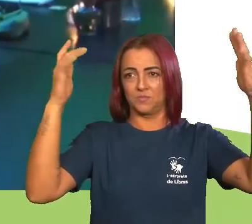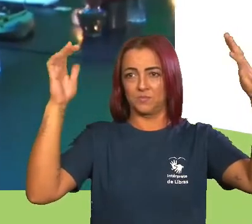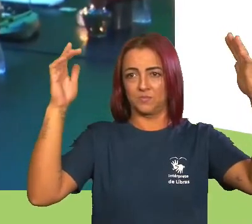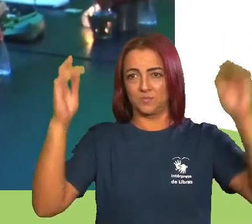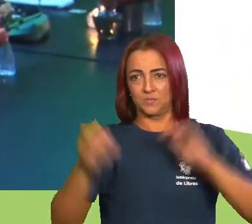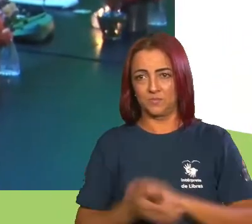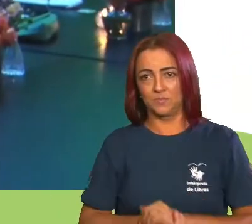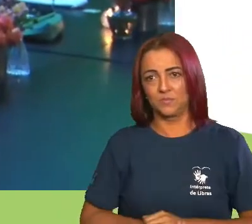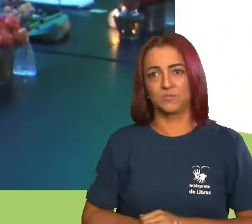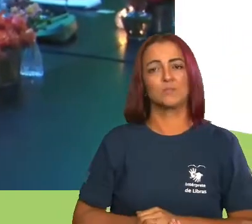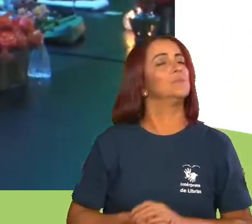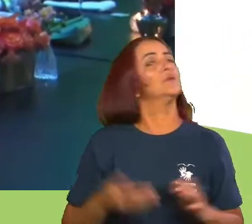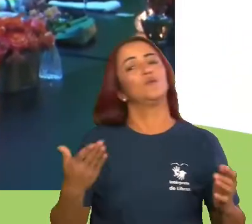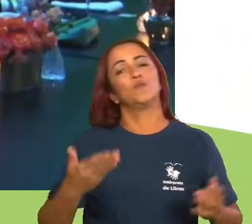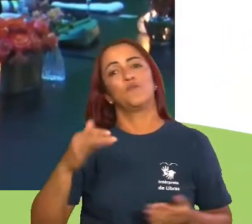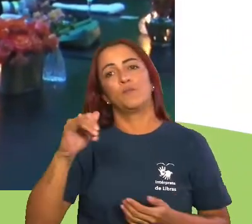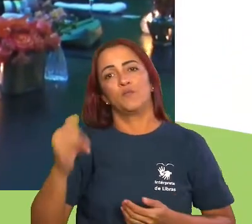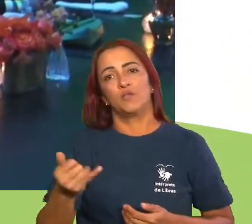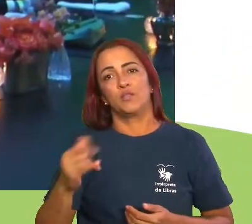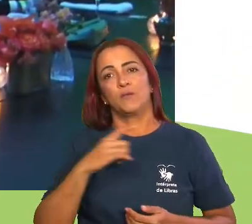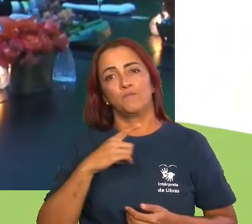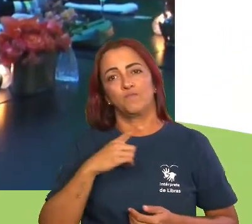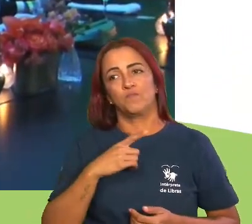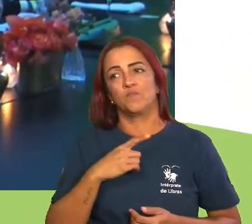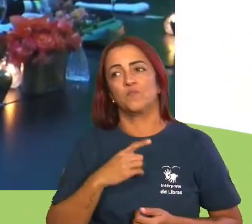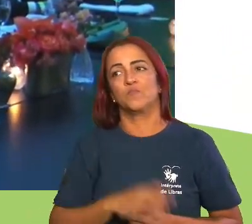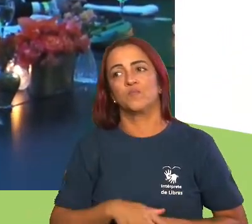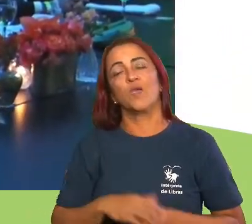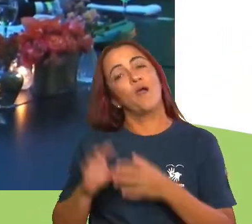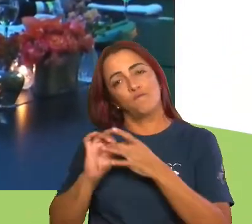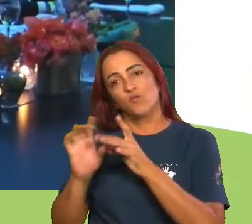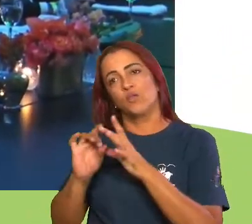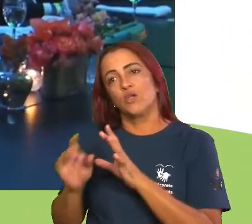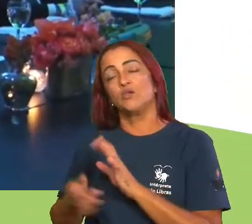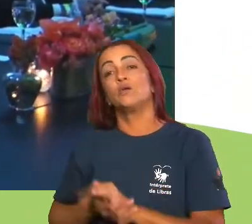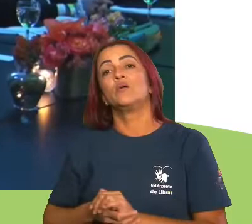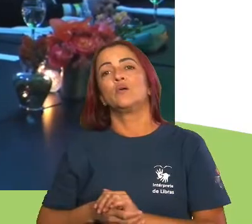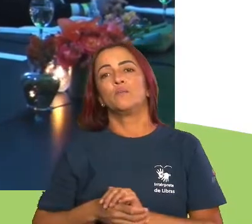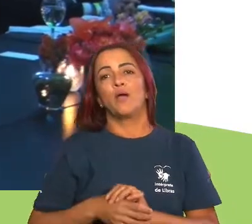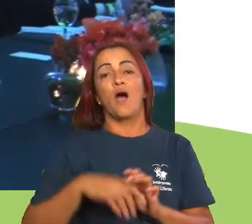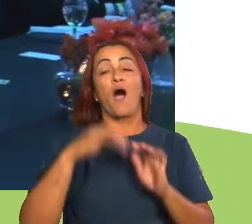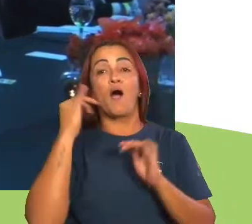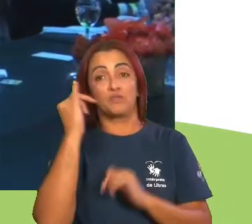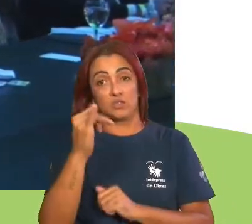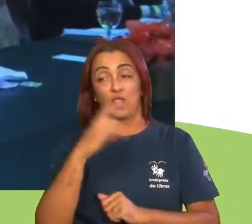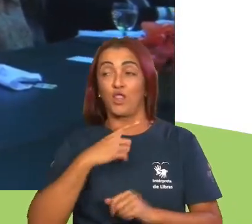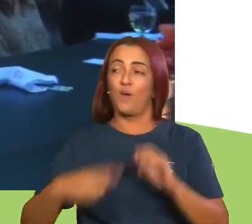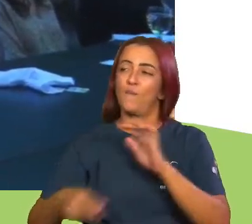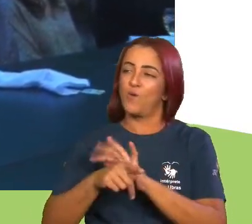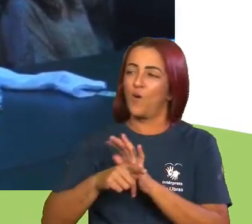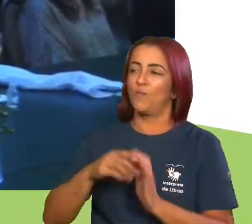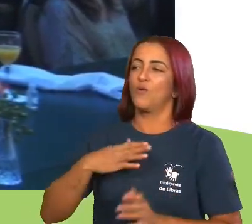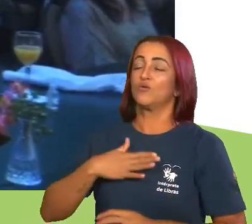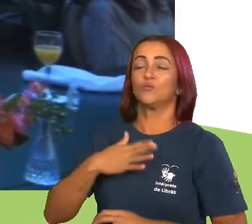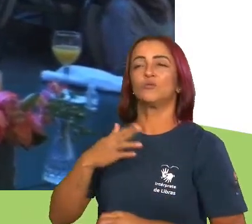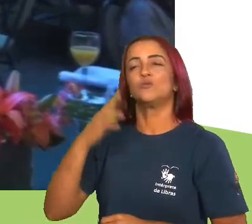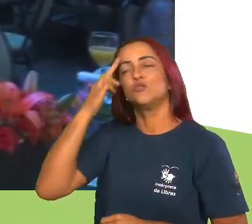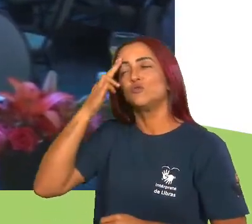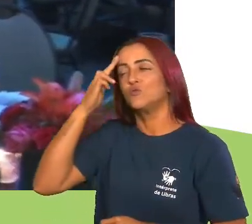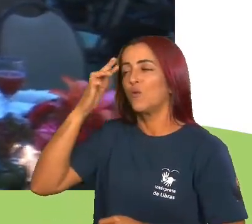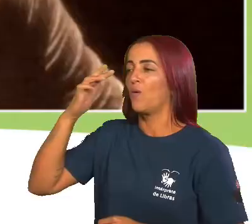Aliás, gente, eu já vou aproveitar enquanto eles estão vindo para confessar. Por favor, fiquem à vontade. Para confessar que esse é o sonho de qualquer